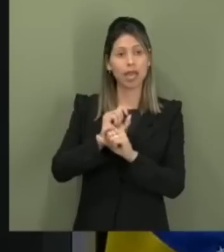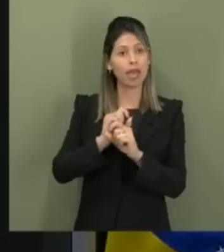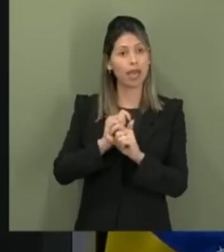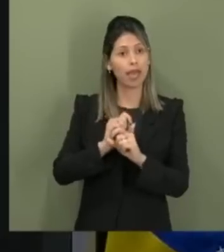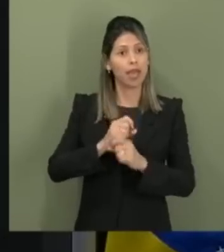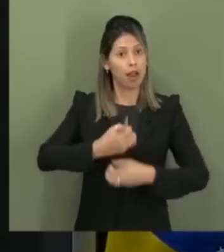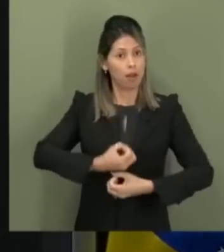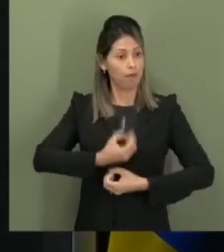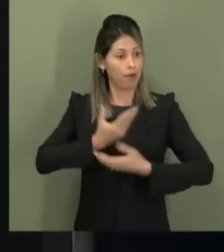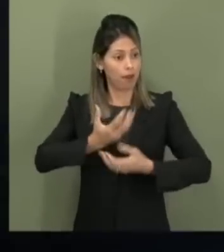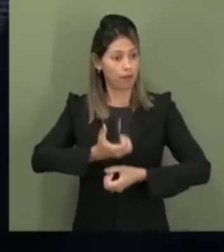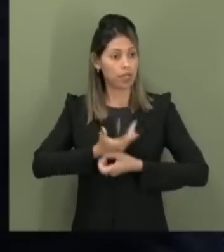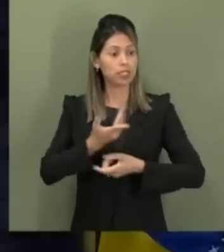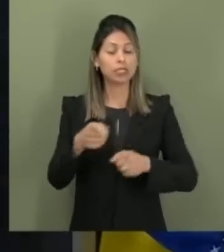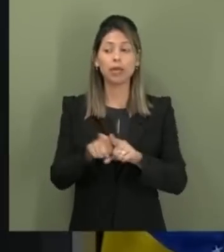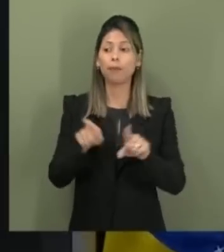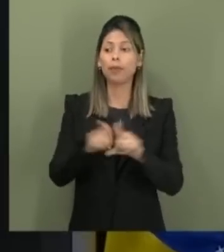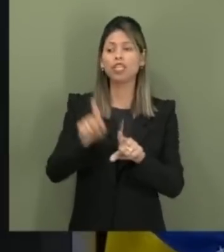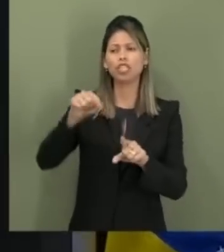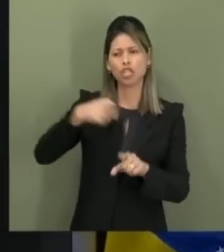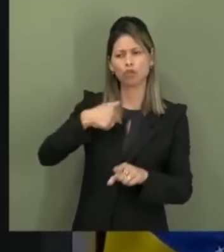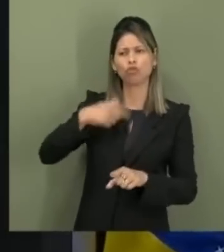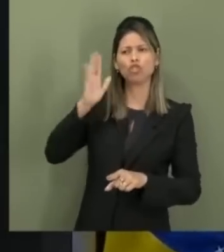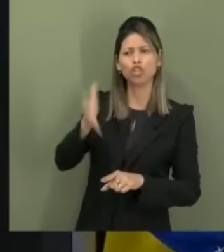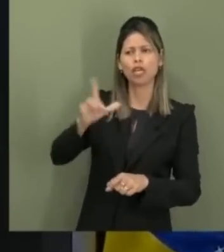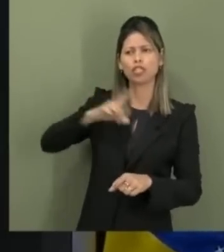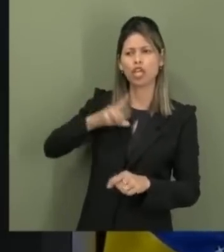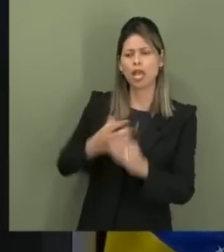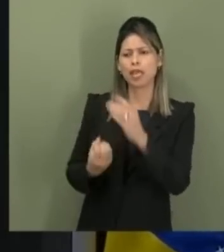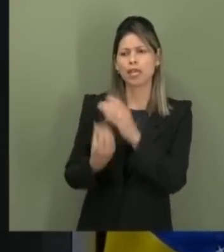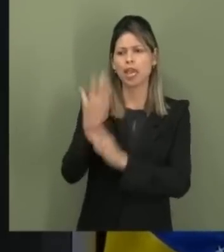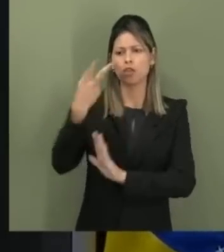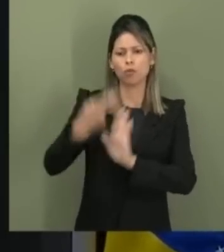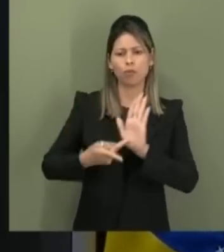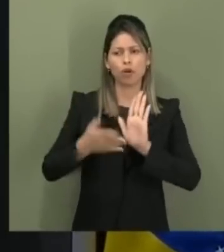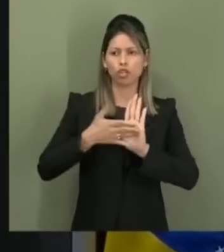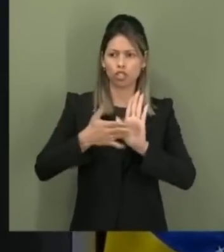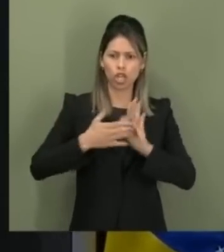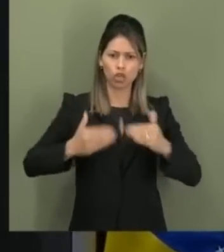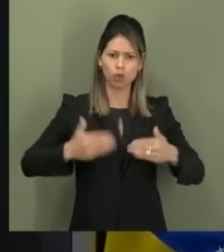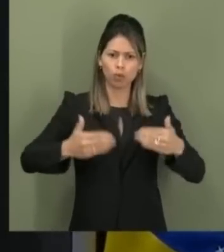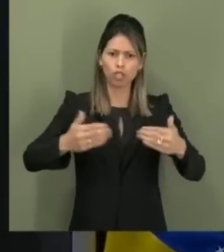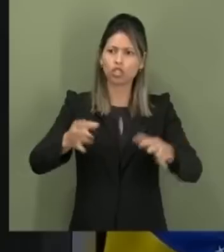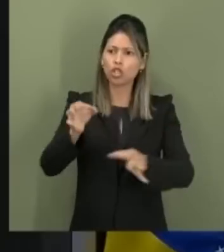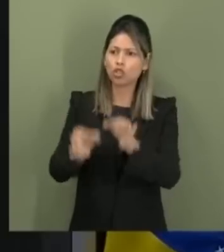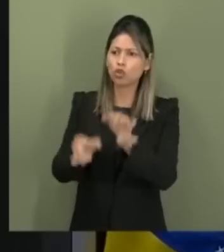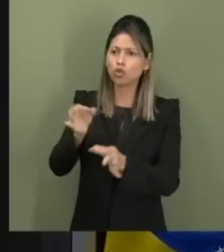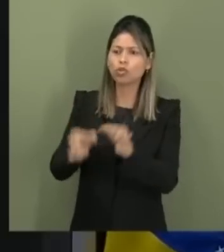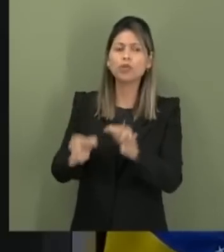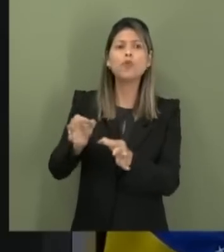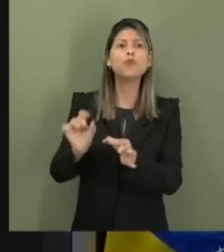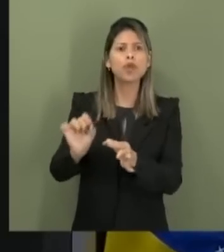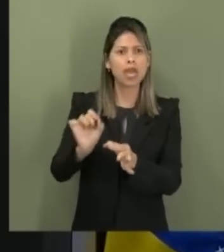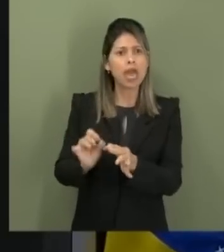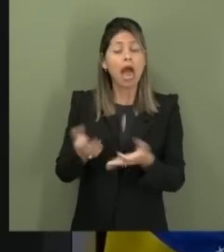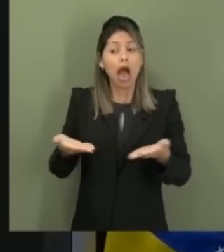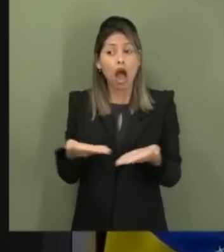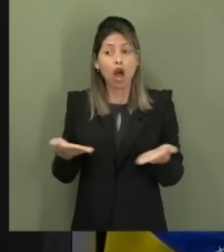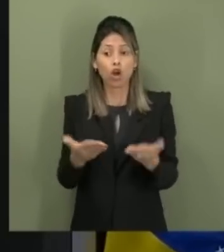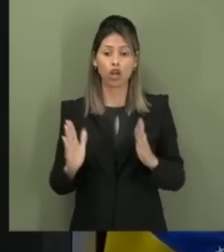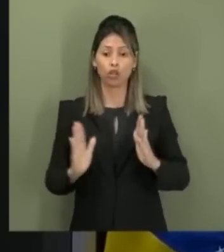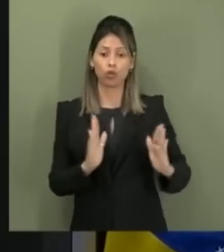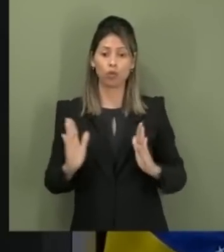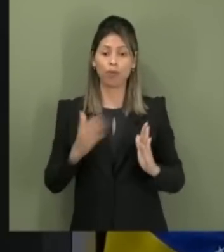de resgatar um projeto que eu já tinha faz tempo, da época do Ministério da Justiça, e retomar esse cargo, mandato de senador,